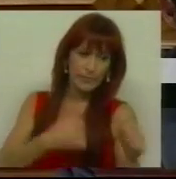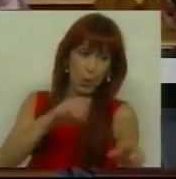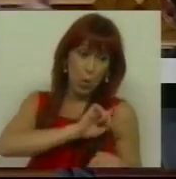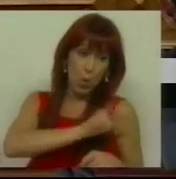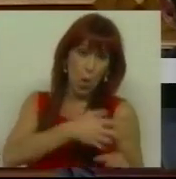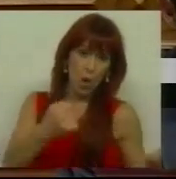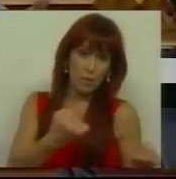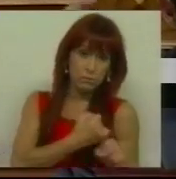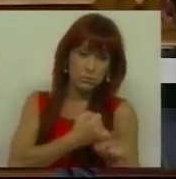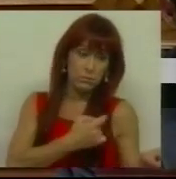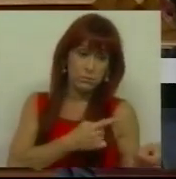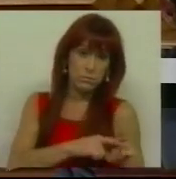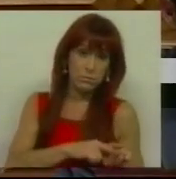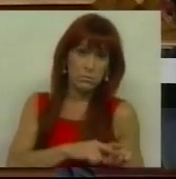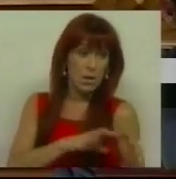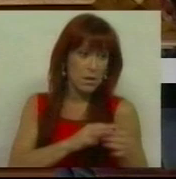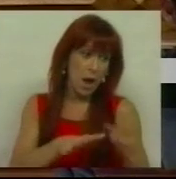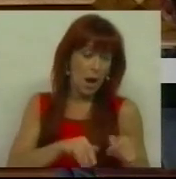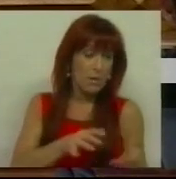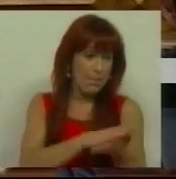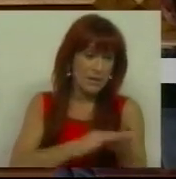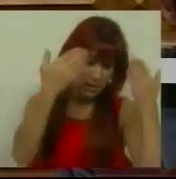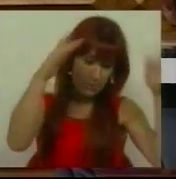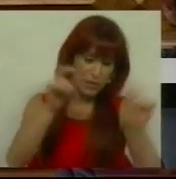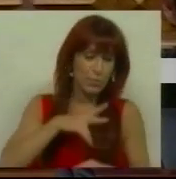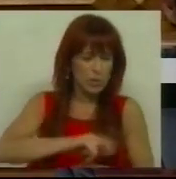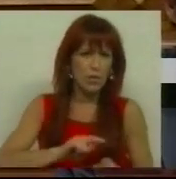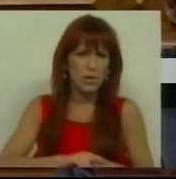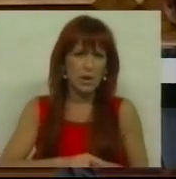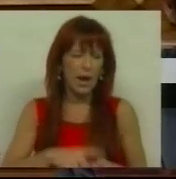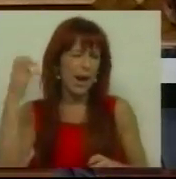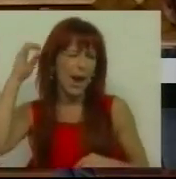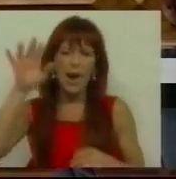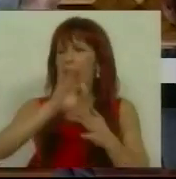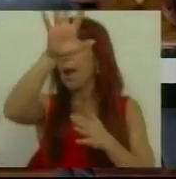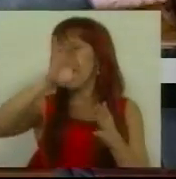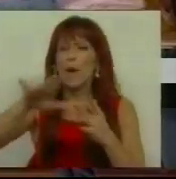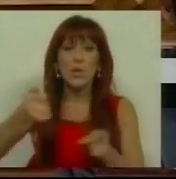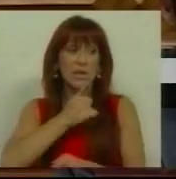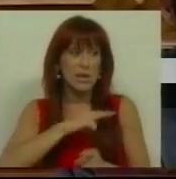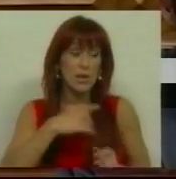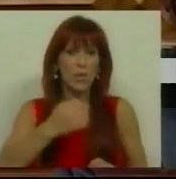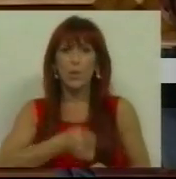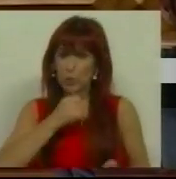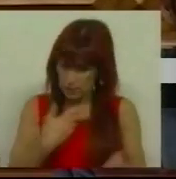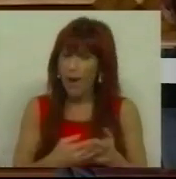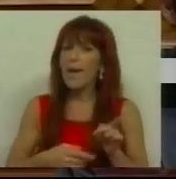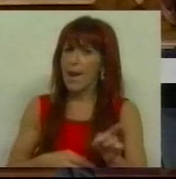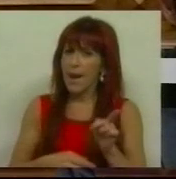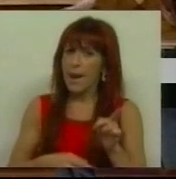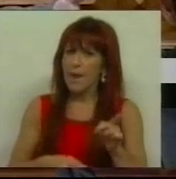órgão determinante e pilar da democracia portuguesa. É criar ruído quando há uma decisão determinante em